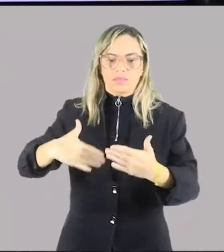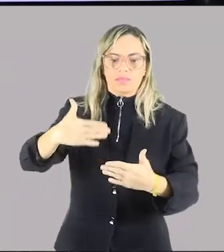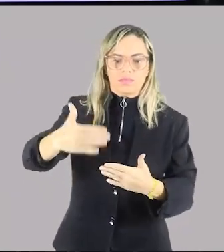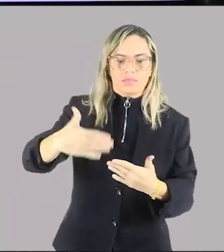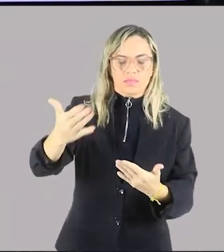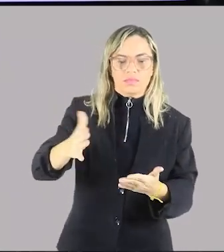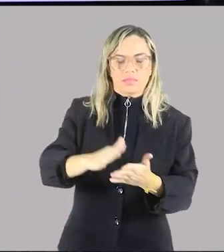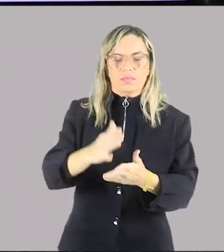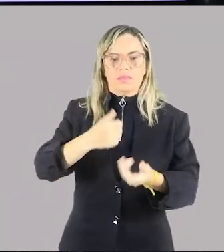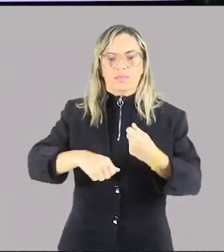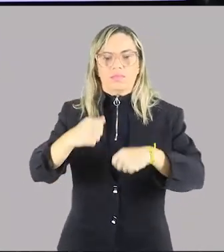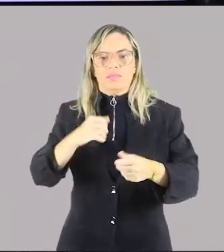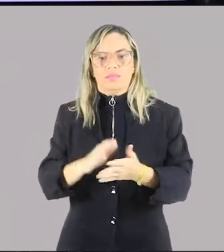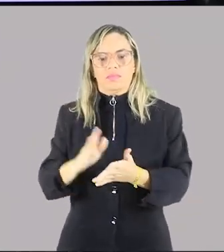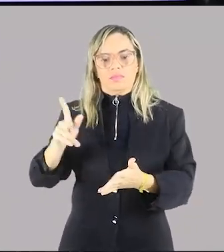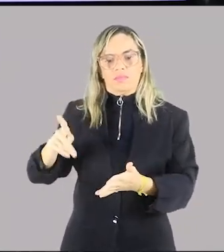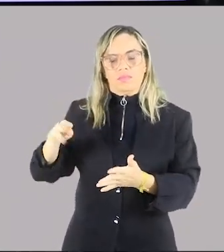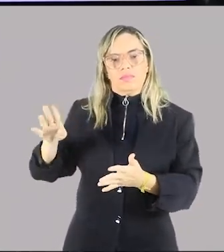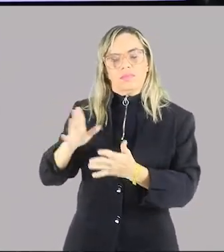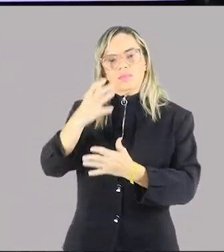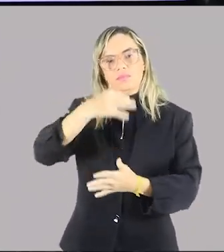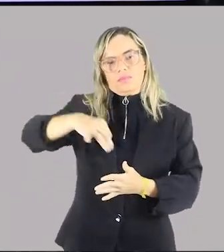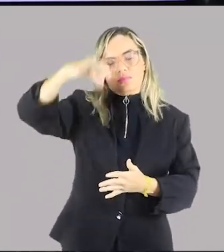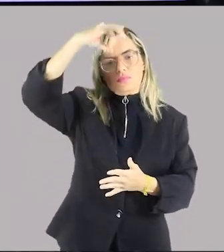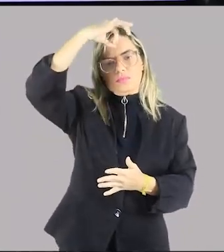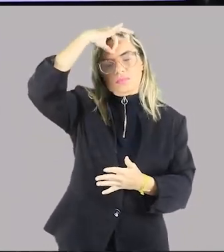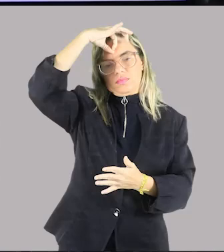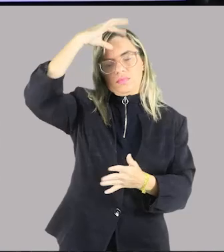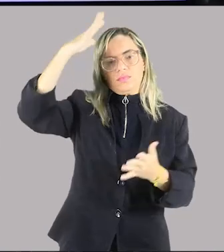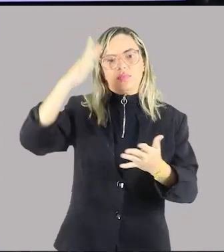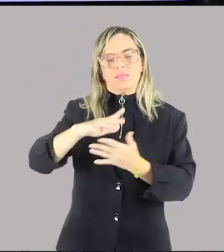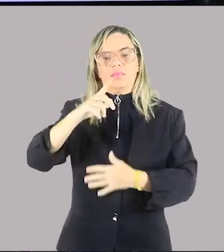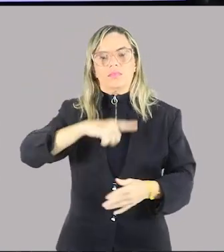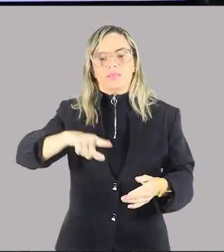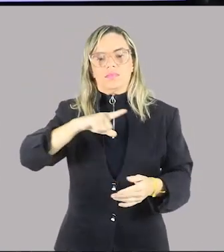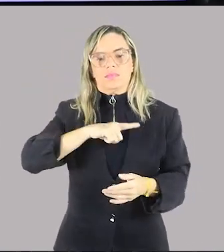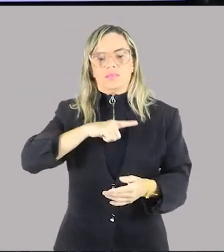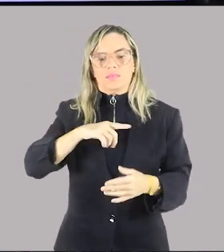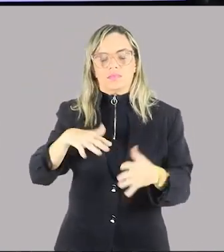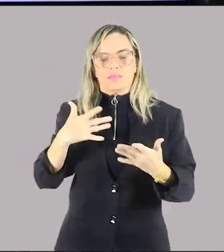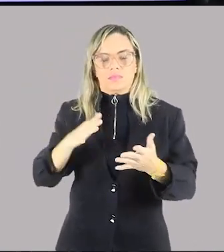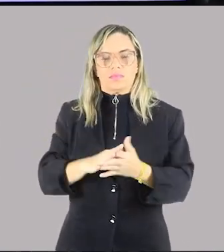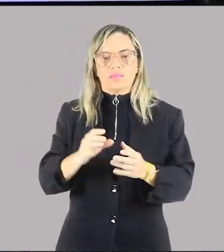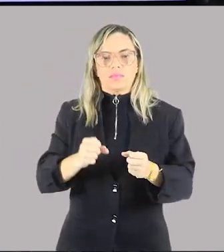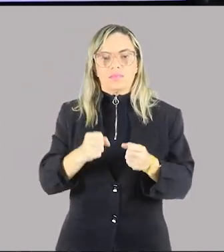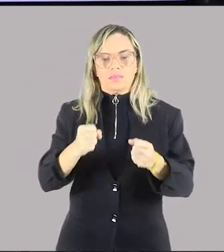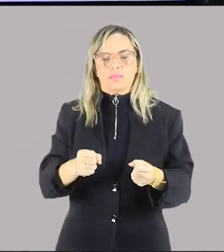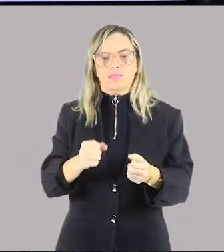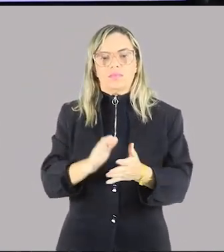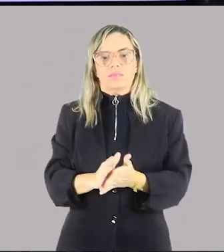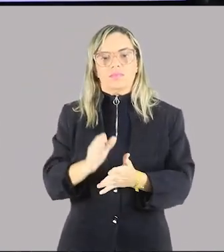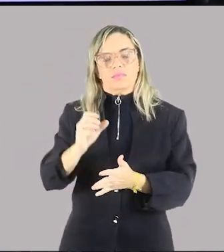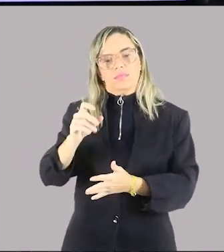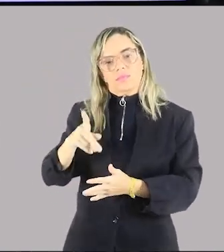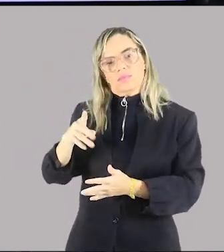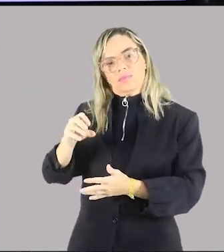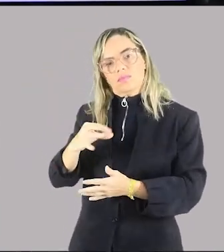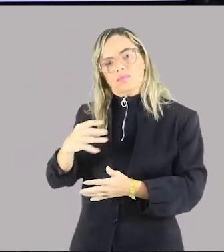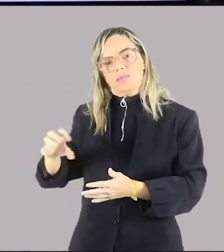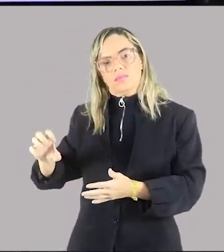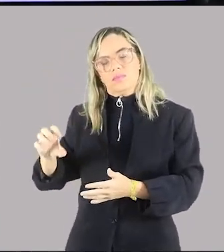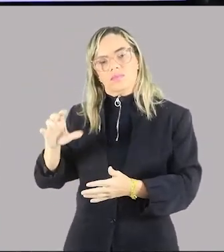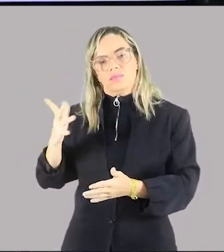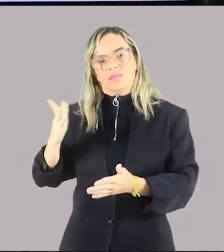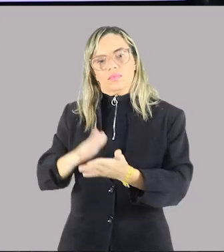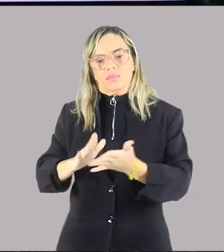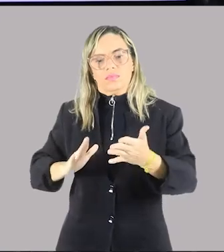administração pública, nesse caso a administração pública indireta dos Correios, deverá dar posse aos